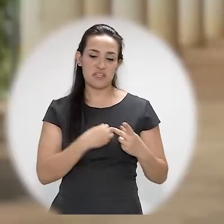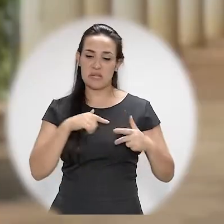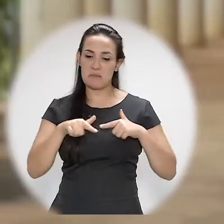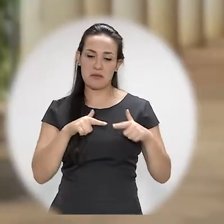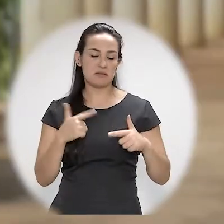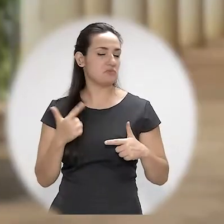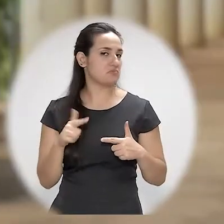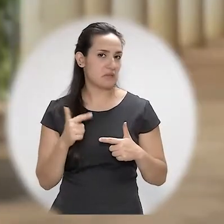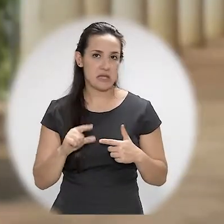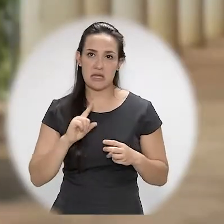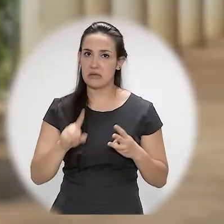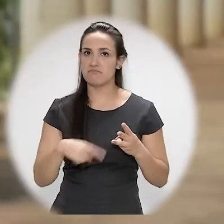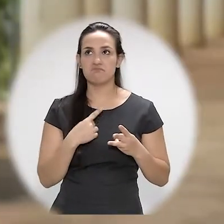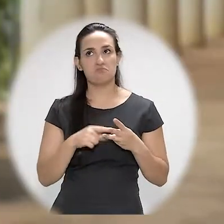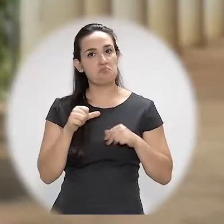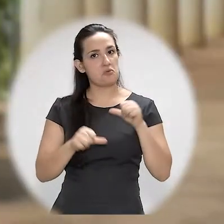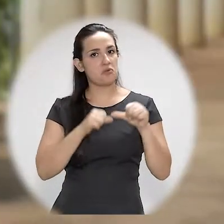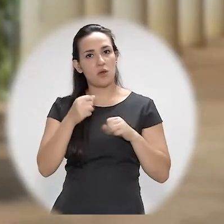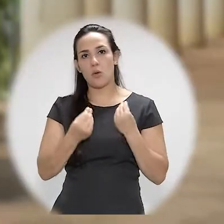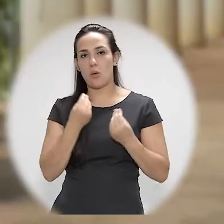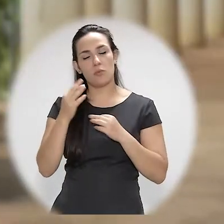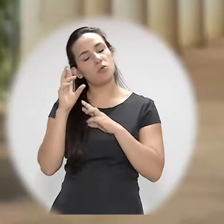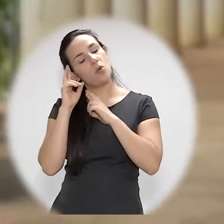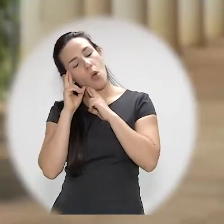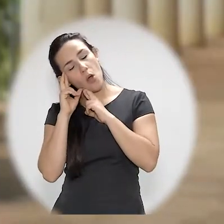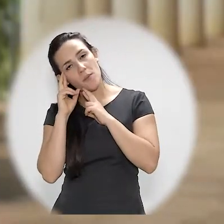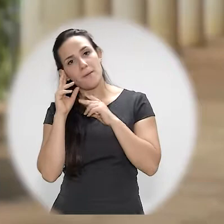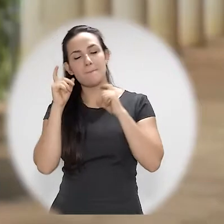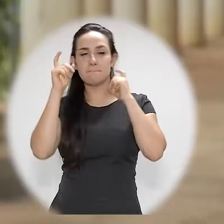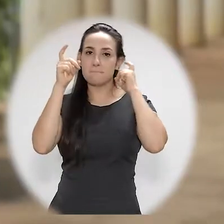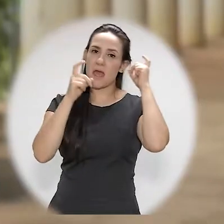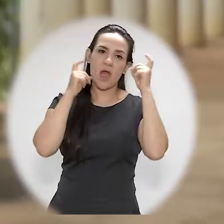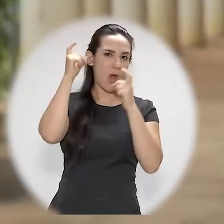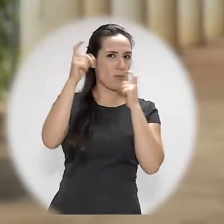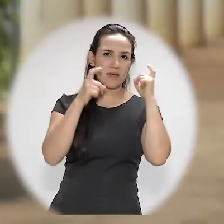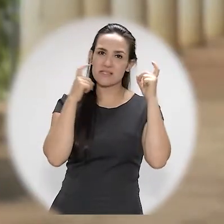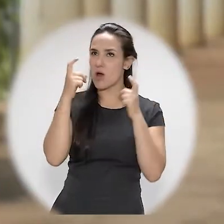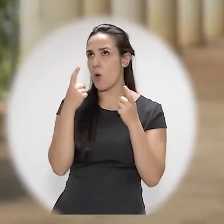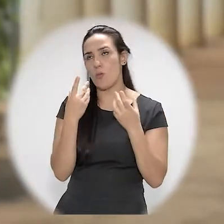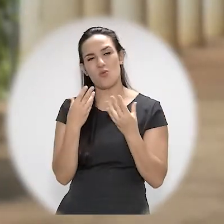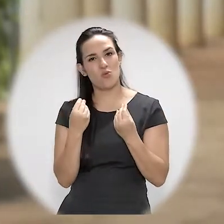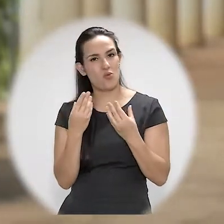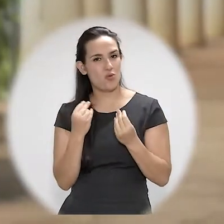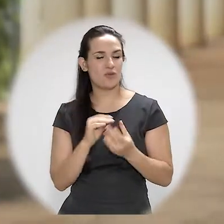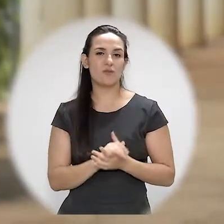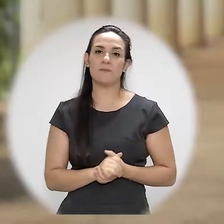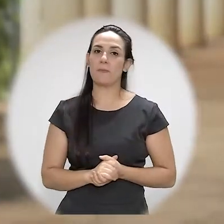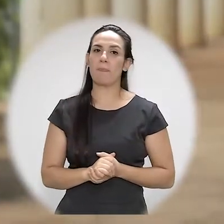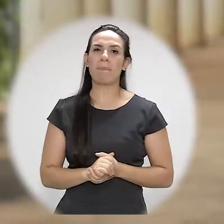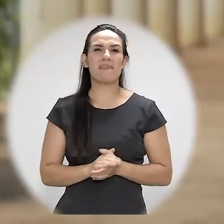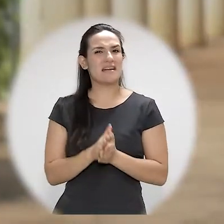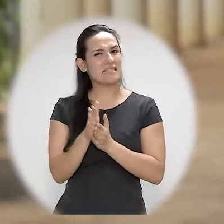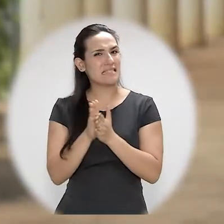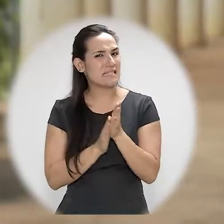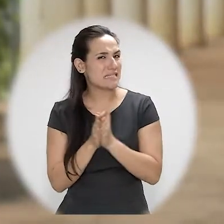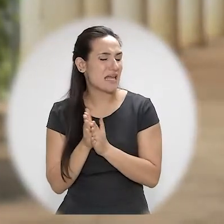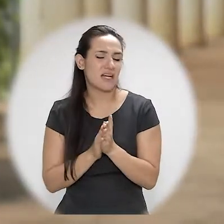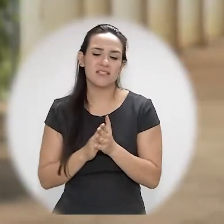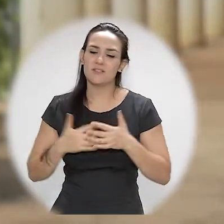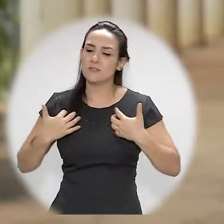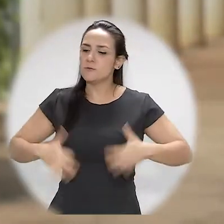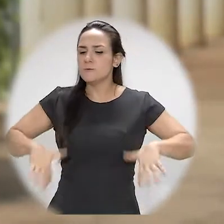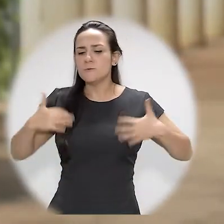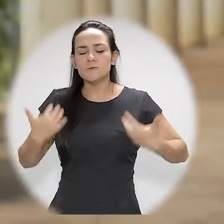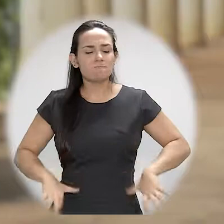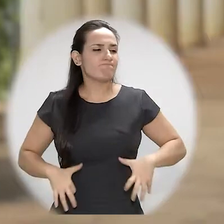interesse por atividades cotidianas, alterações do sono, então uma preocupação excessiva que se coloca ali a todo instante,